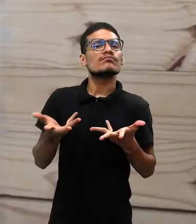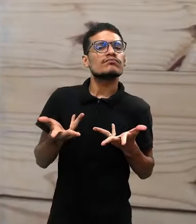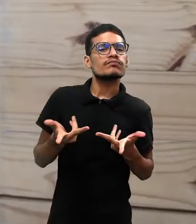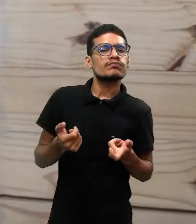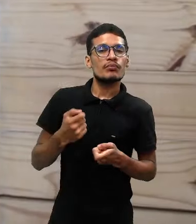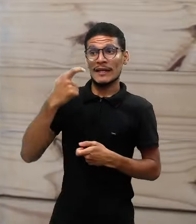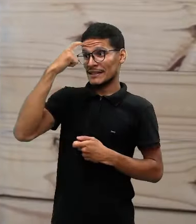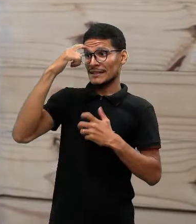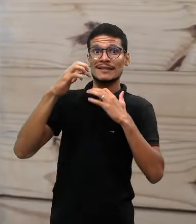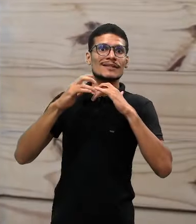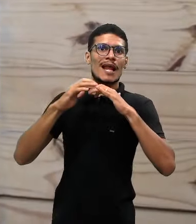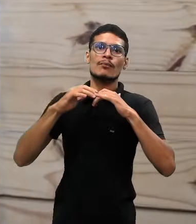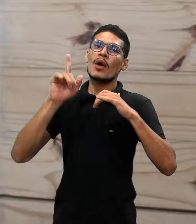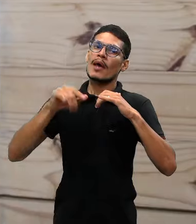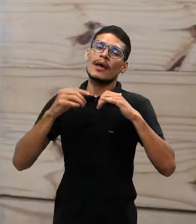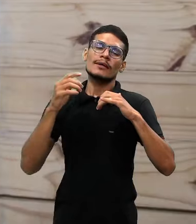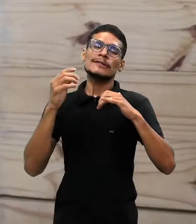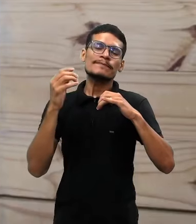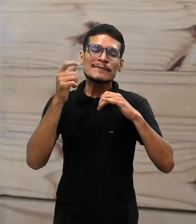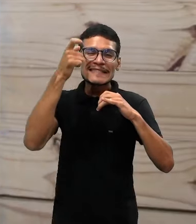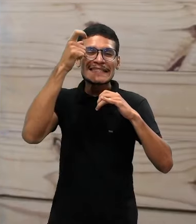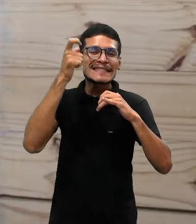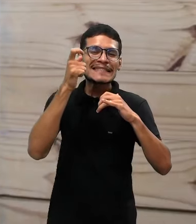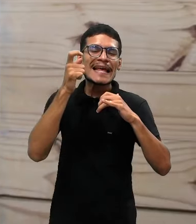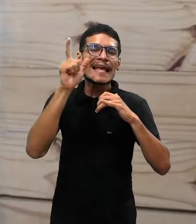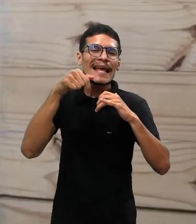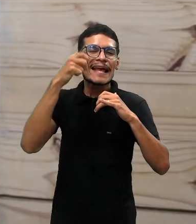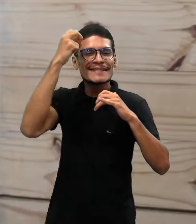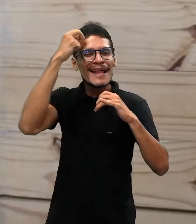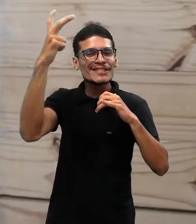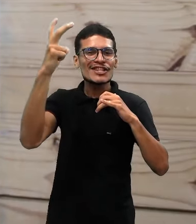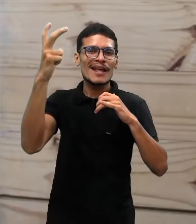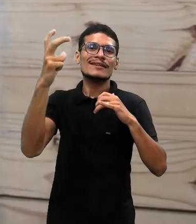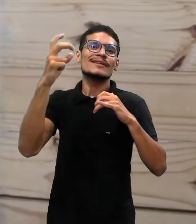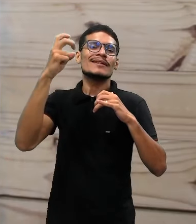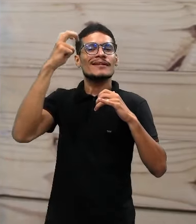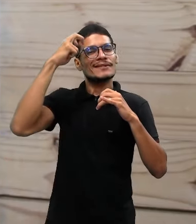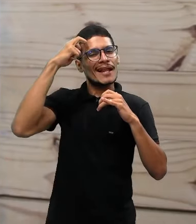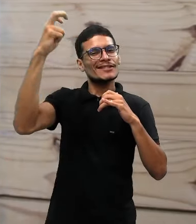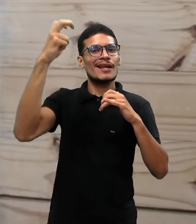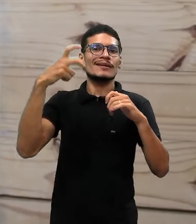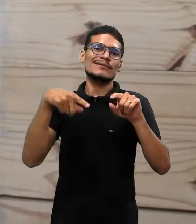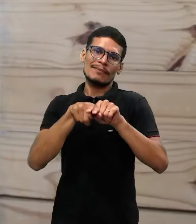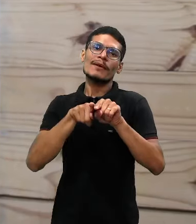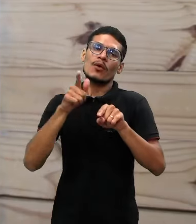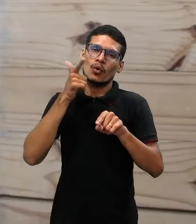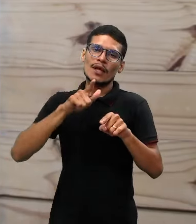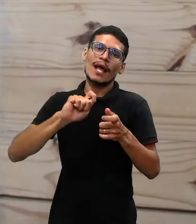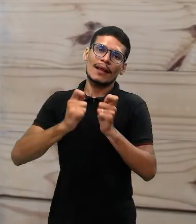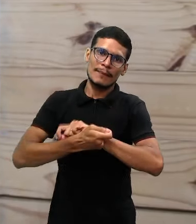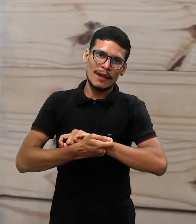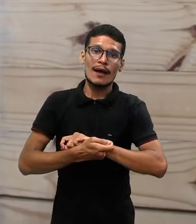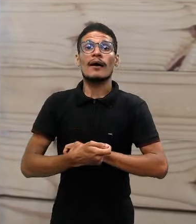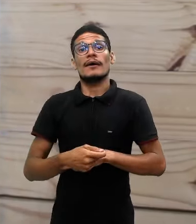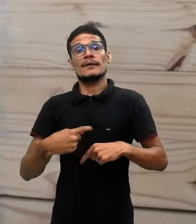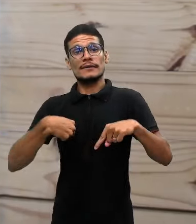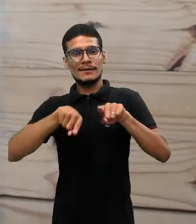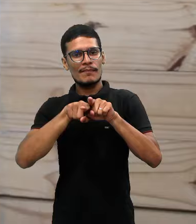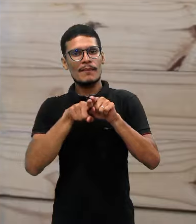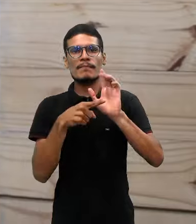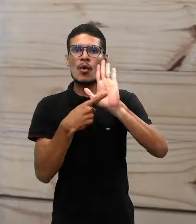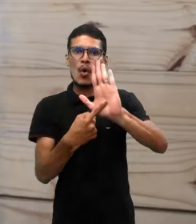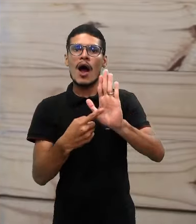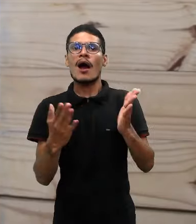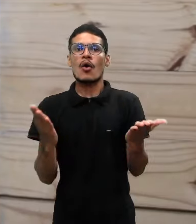cérebro ele é muito inteligente e ele consegue se adaptar a determinadas situações. Também trago aqui para aproveitar e ilustrar,